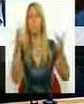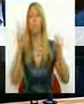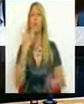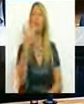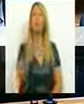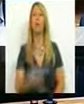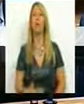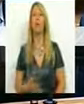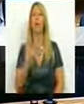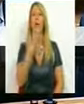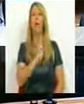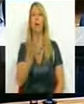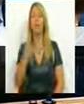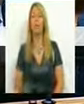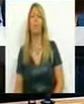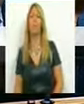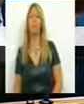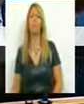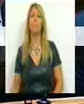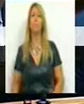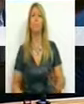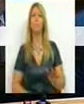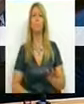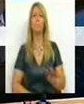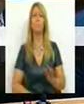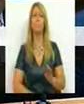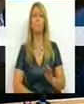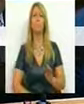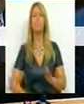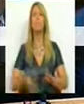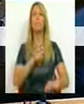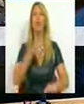Obrigado, Sr. Presidente. Sr. Primeiro-Ministro,